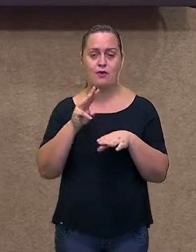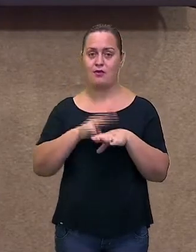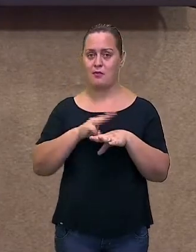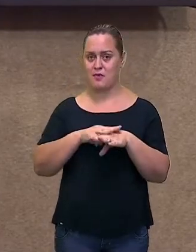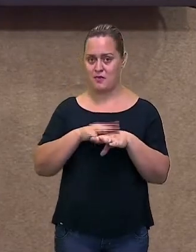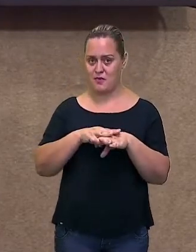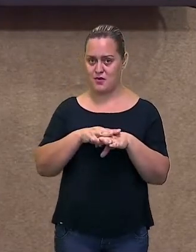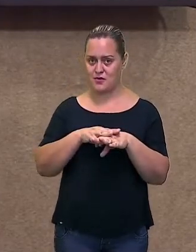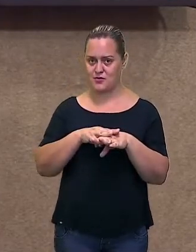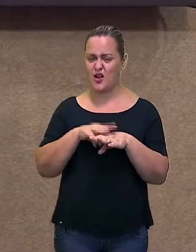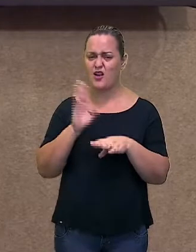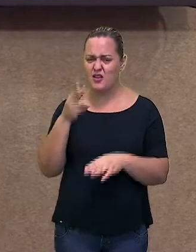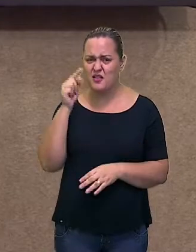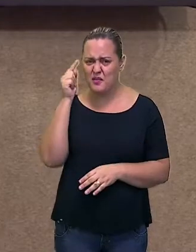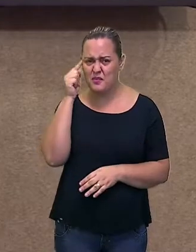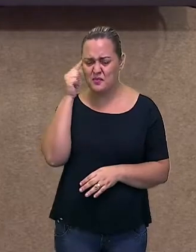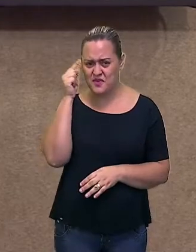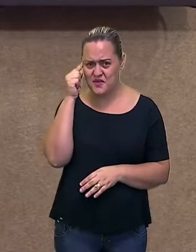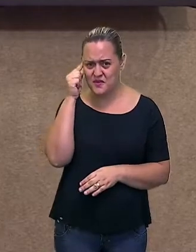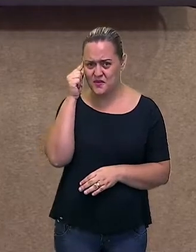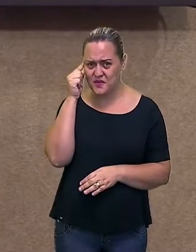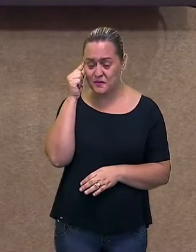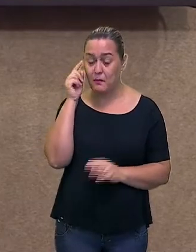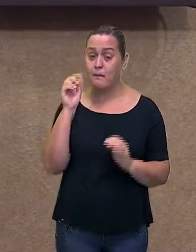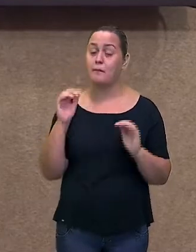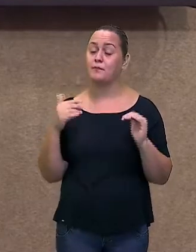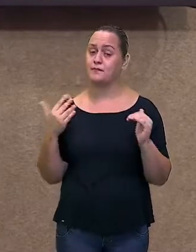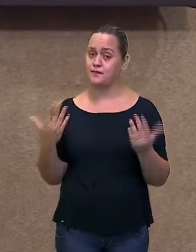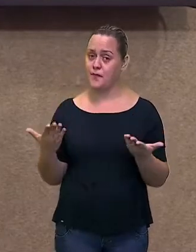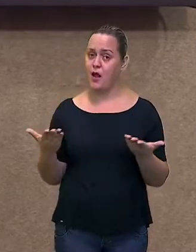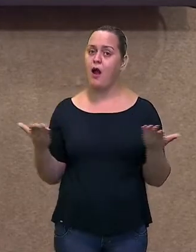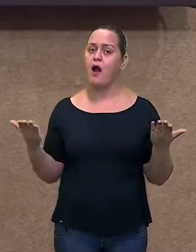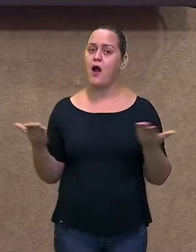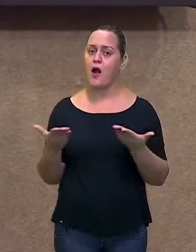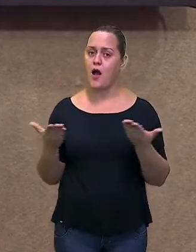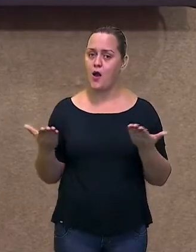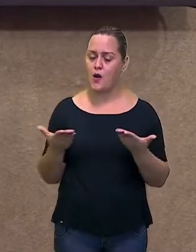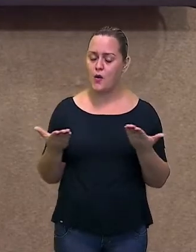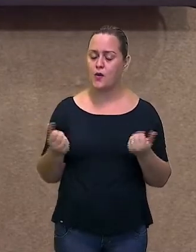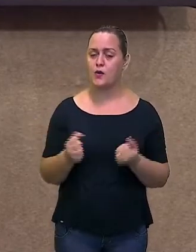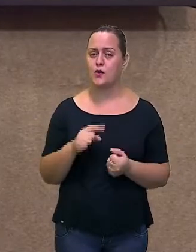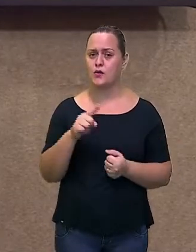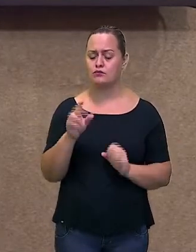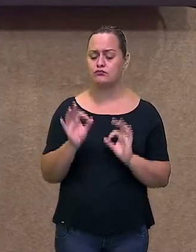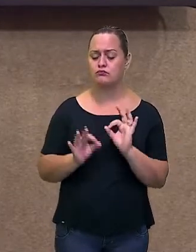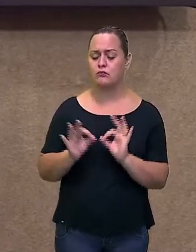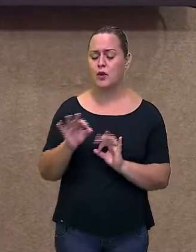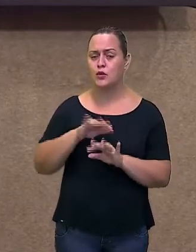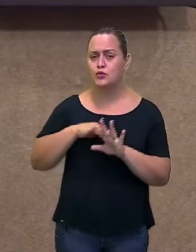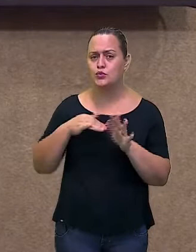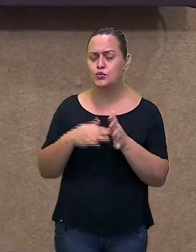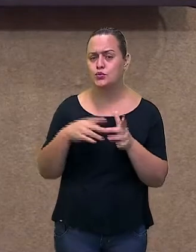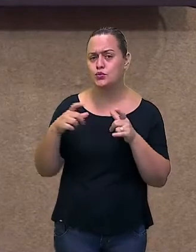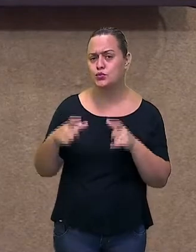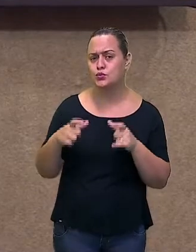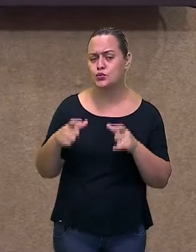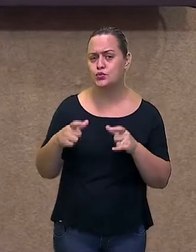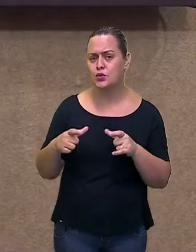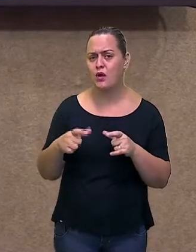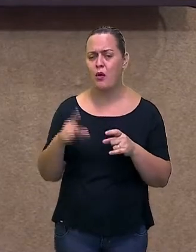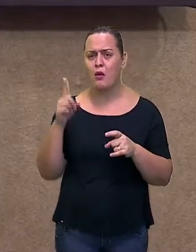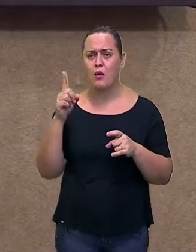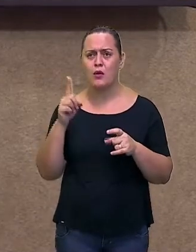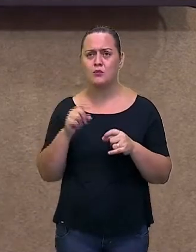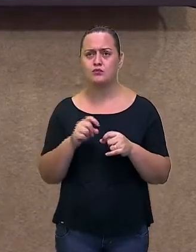bom então eu peço a vocês que tirem tudo de perto que possa fazer barulho chamar a sua